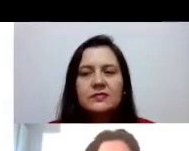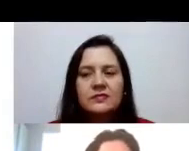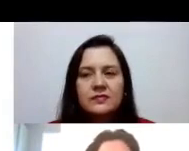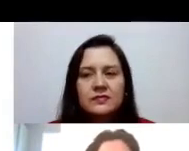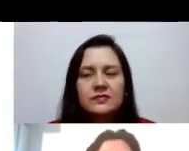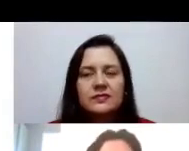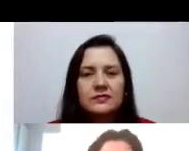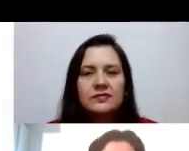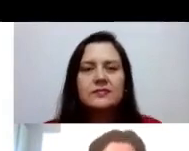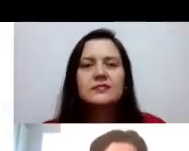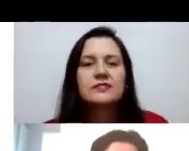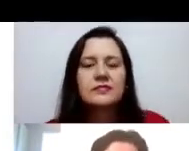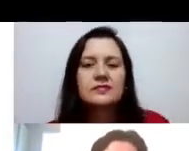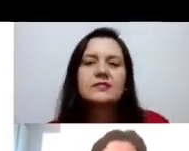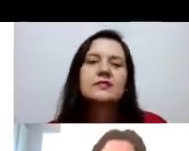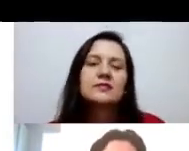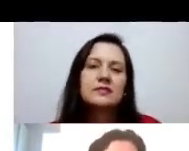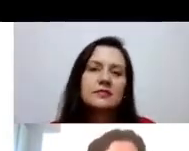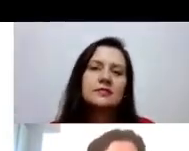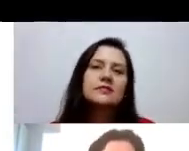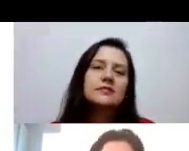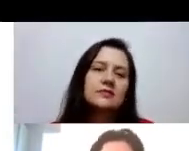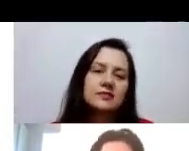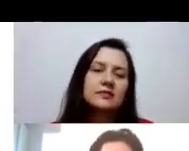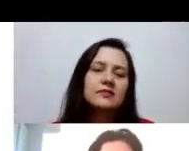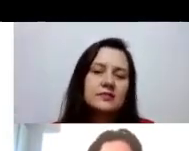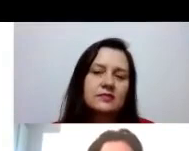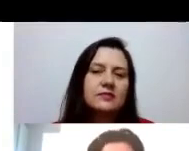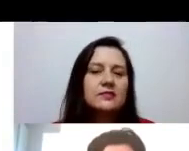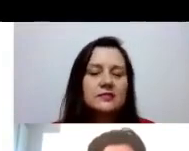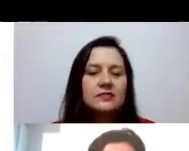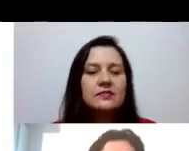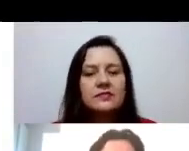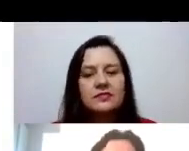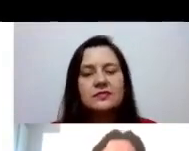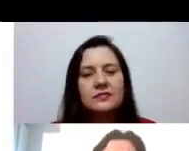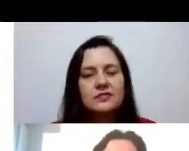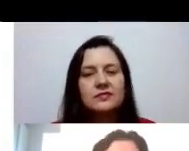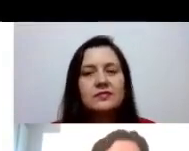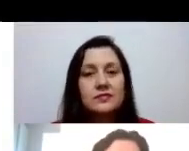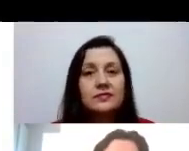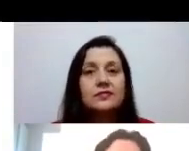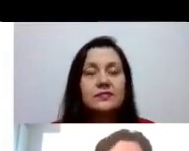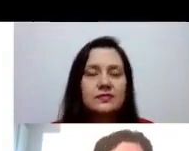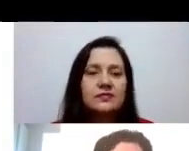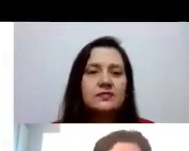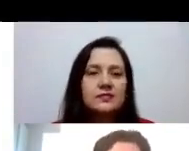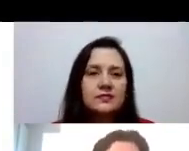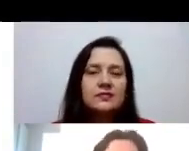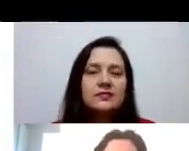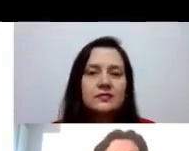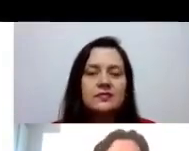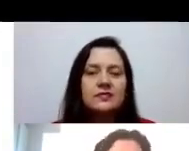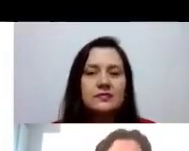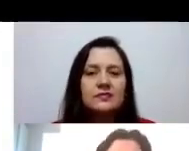o serviço parado pela metade não é saudável para uma administração pública. A gente está falando de vários tipos de serviços,